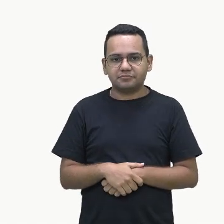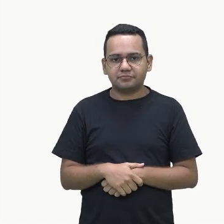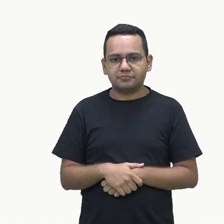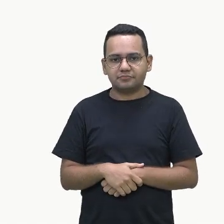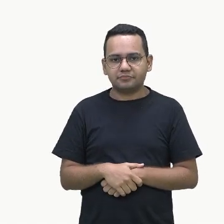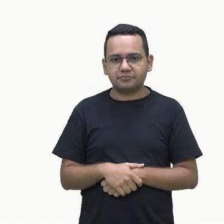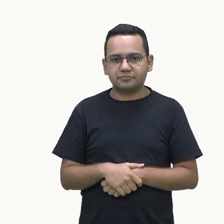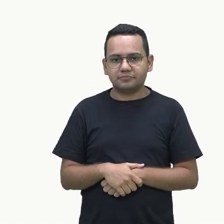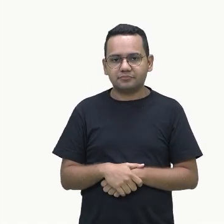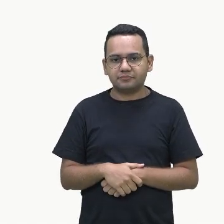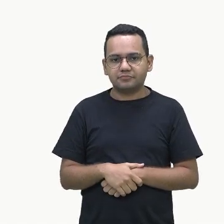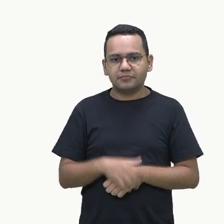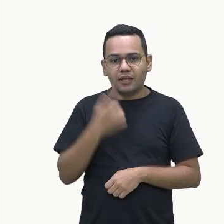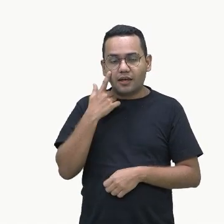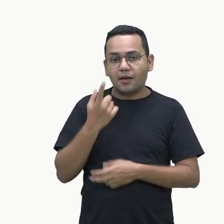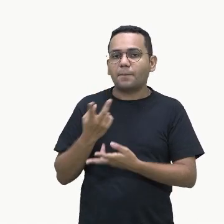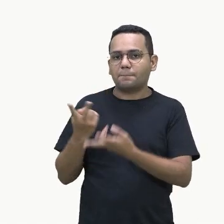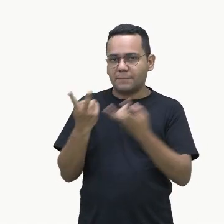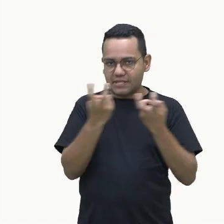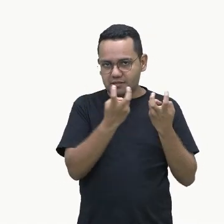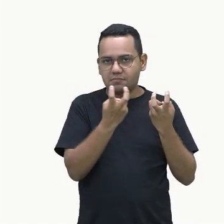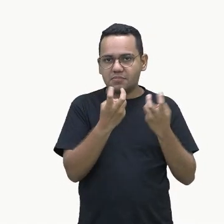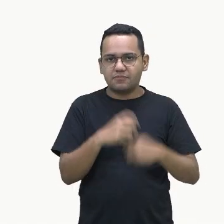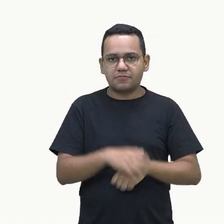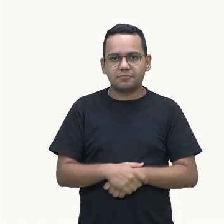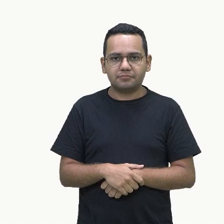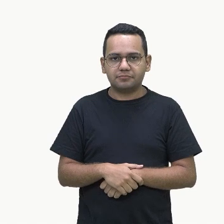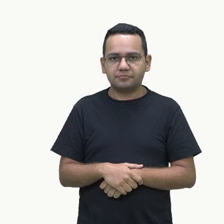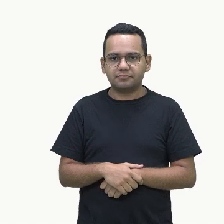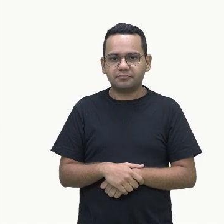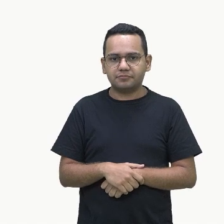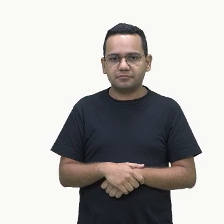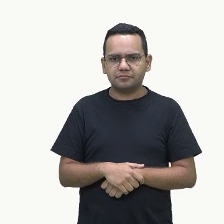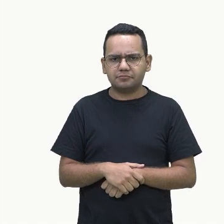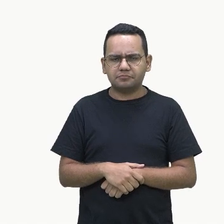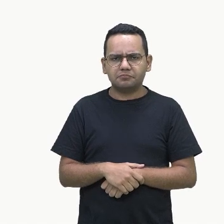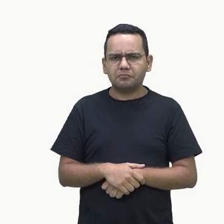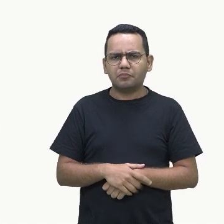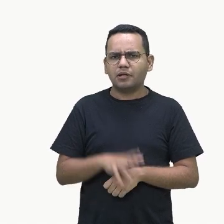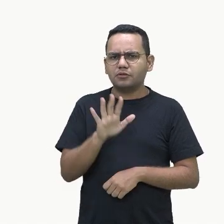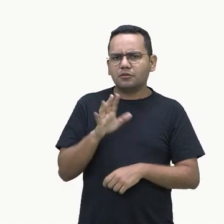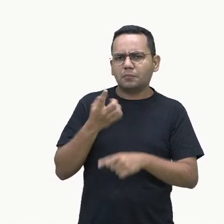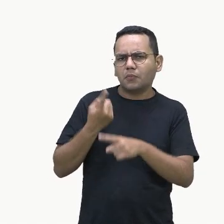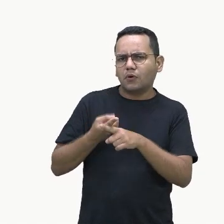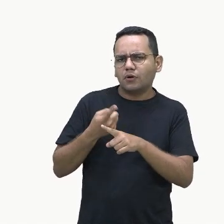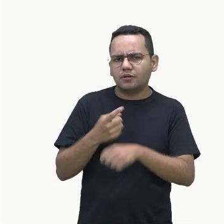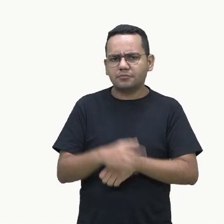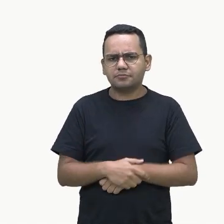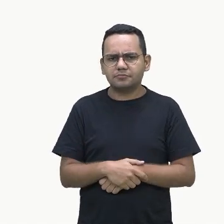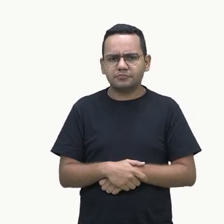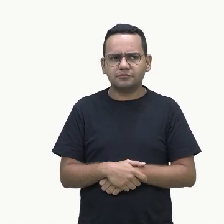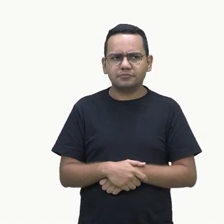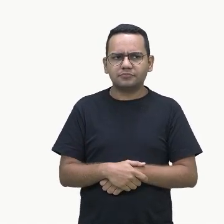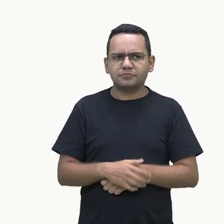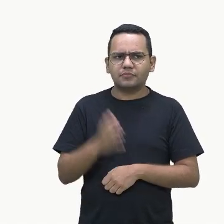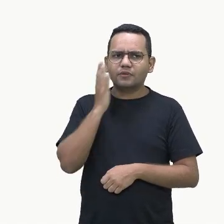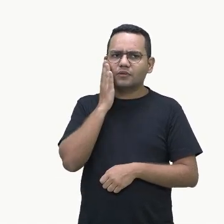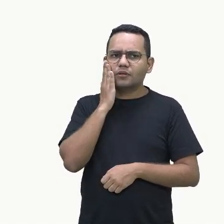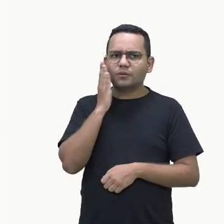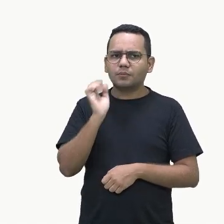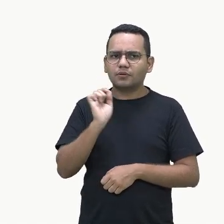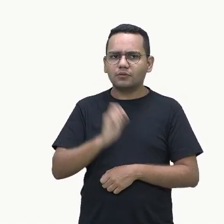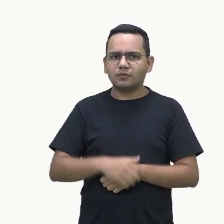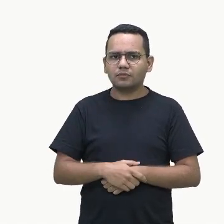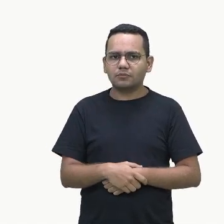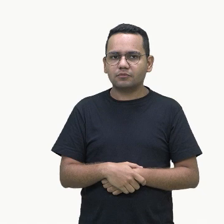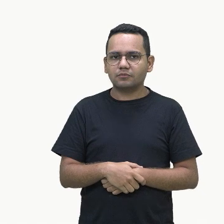demonstrado já corretamente. Por quê? A gente sabe que o quadrado, certo, são medidas com todos os lados